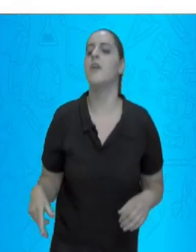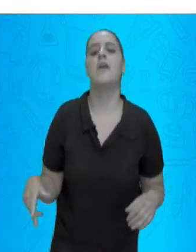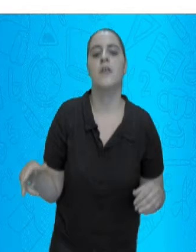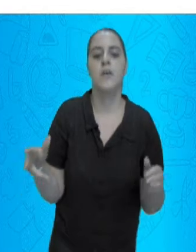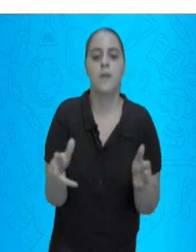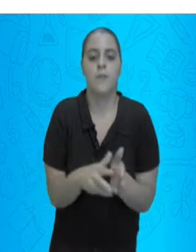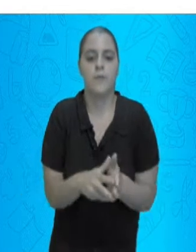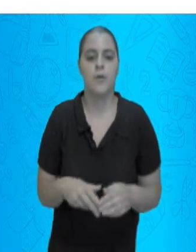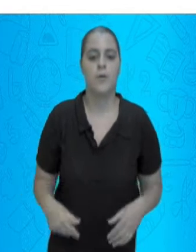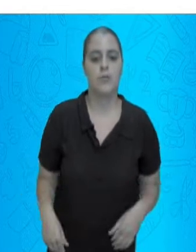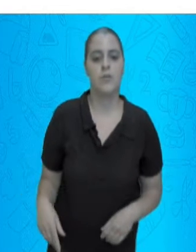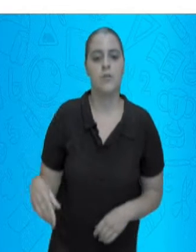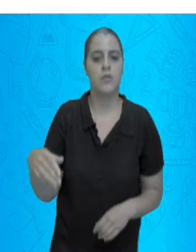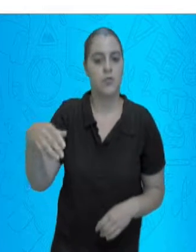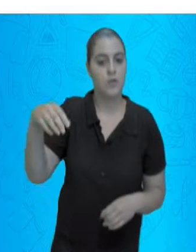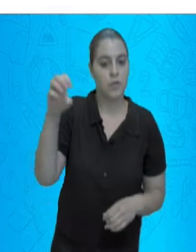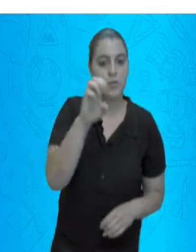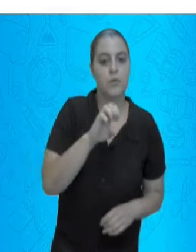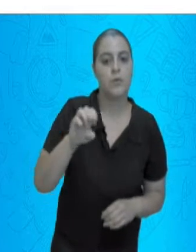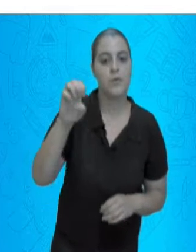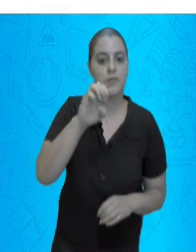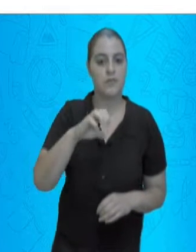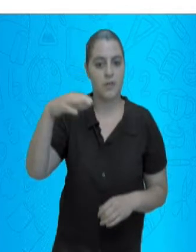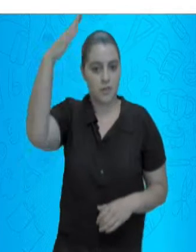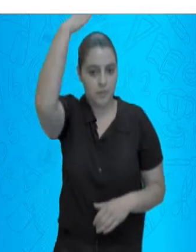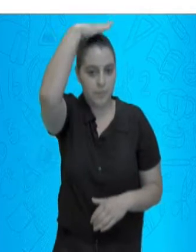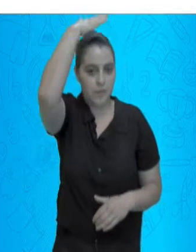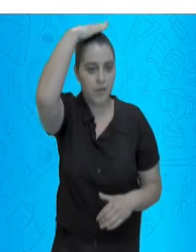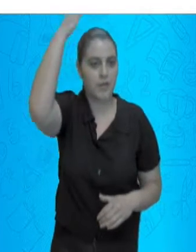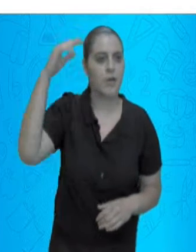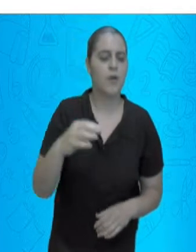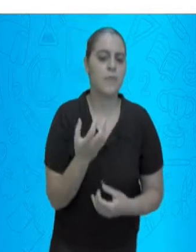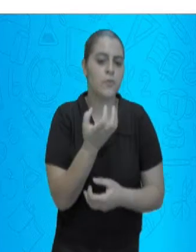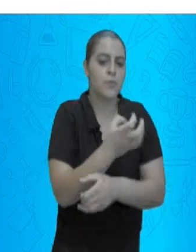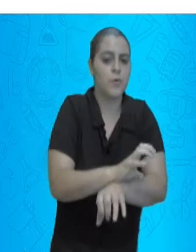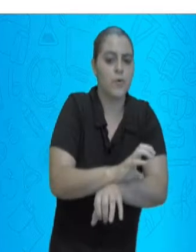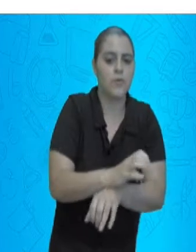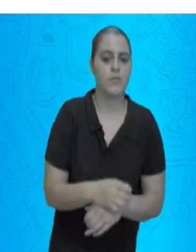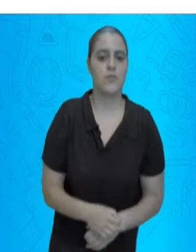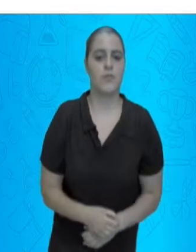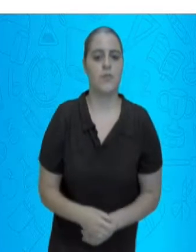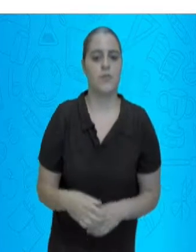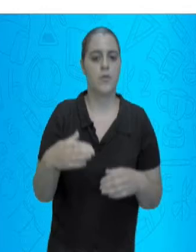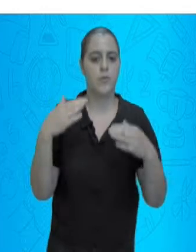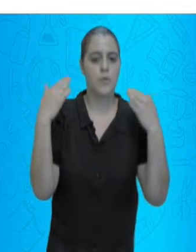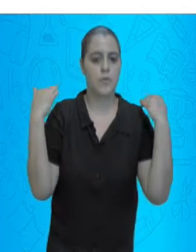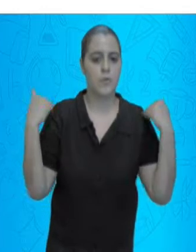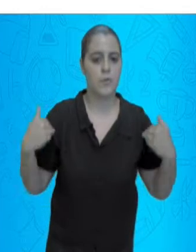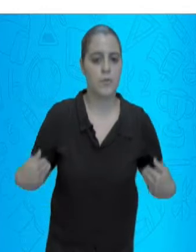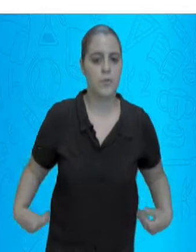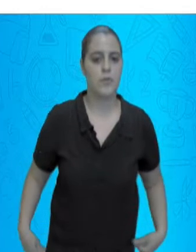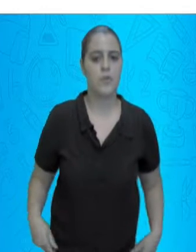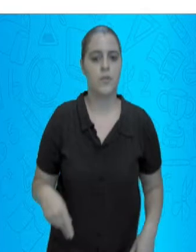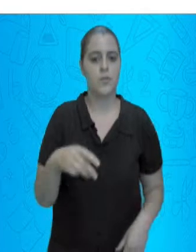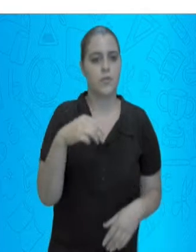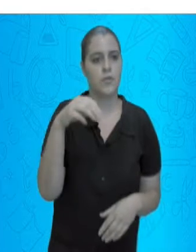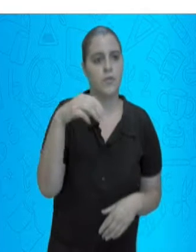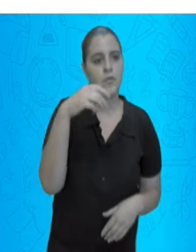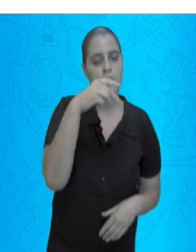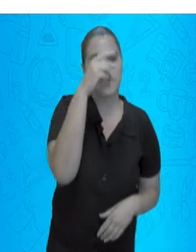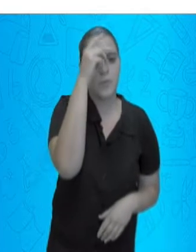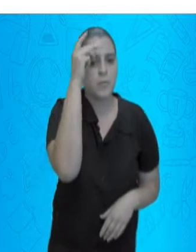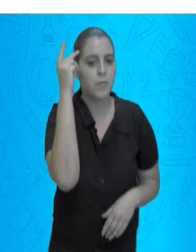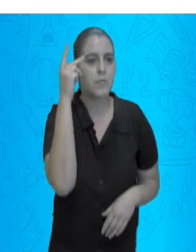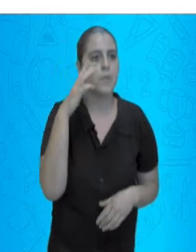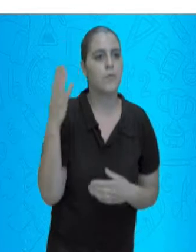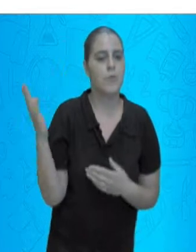Paraná. Aqui temos uma ossada, um esqueleto de um fóssil.